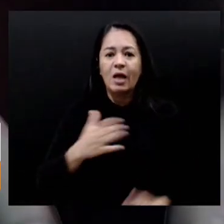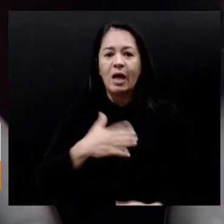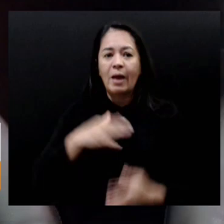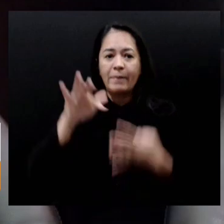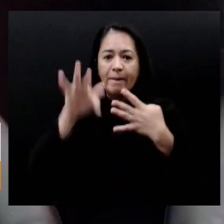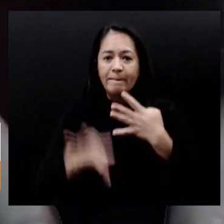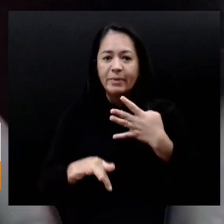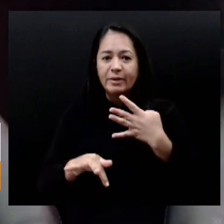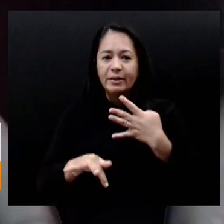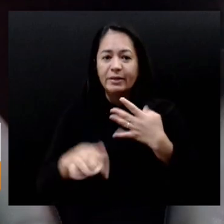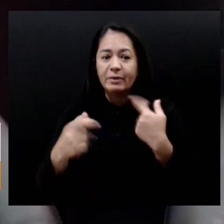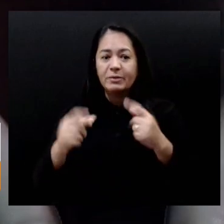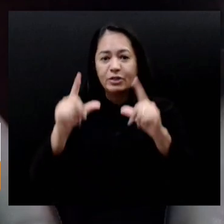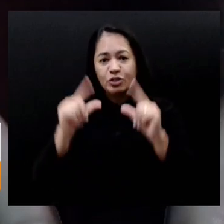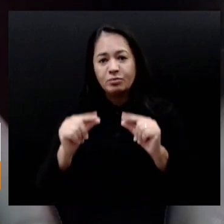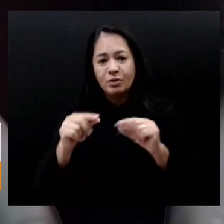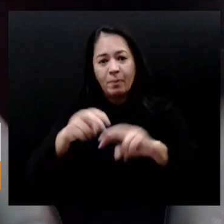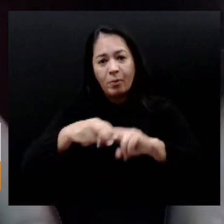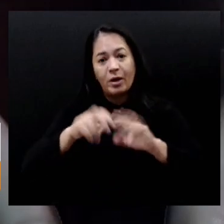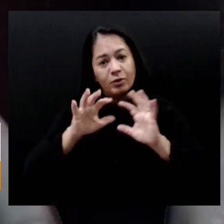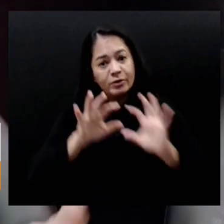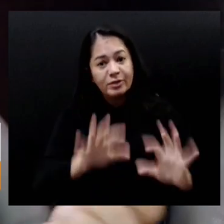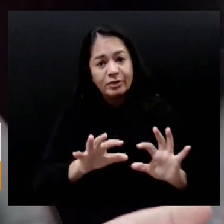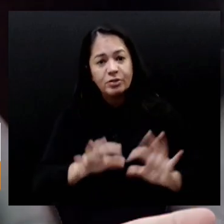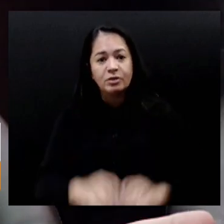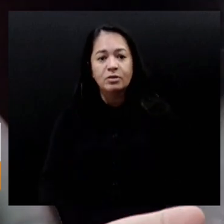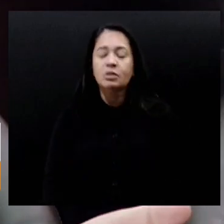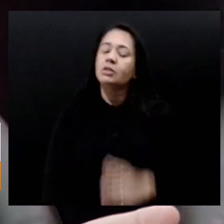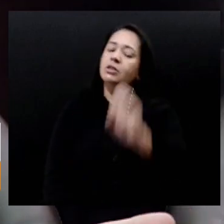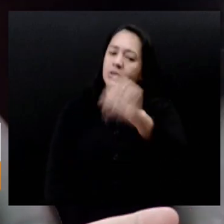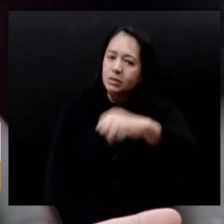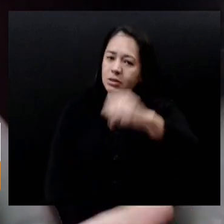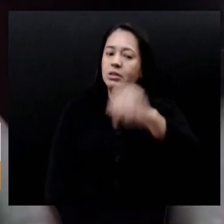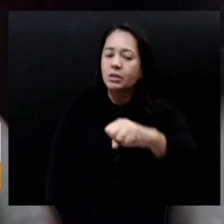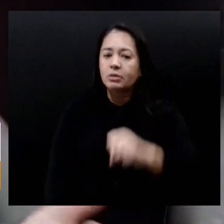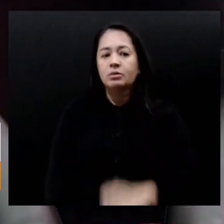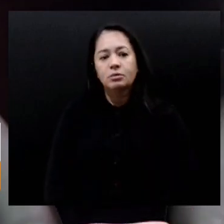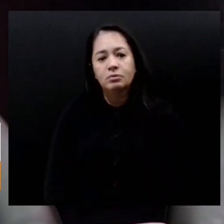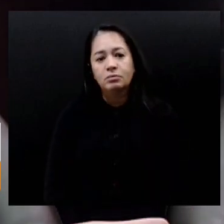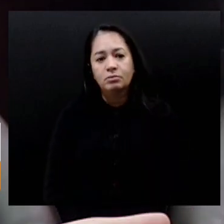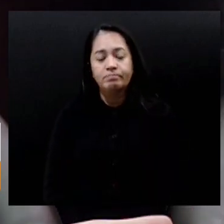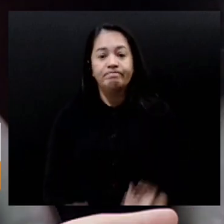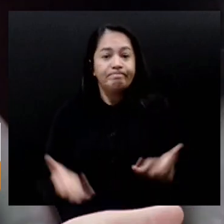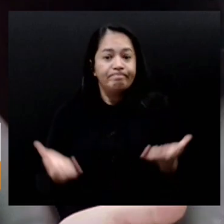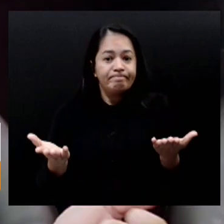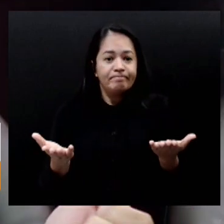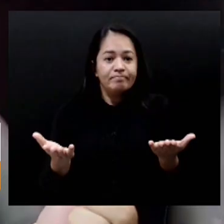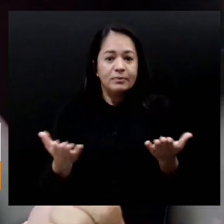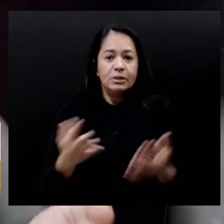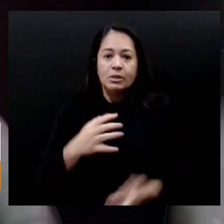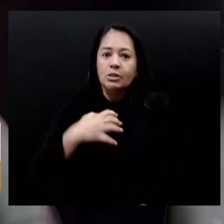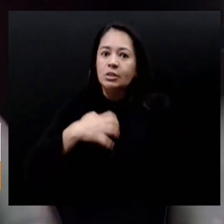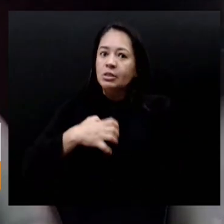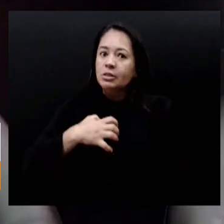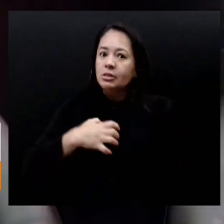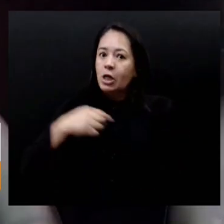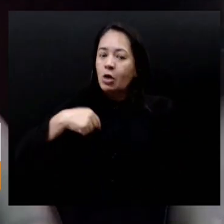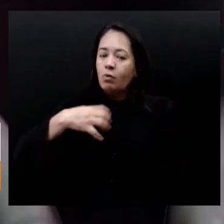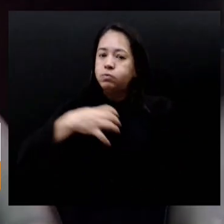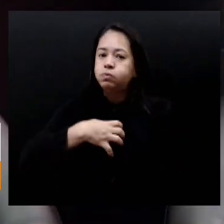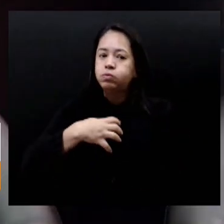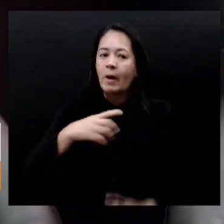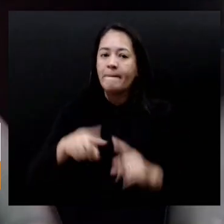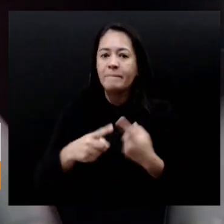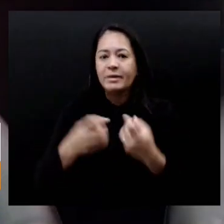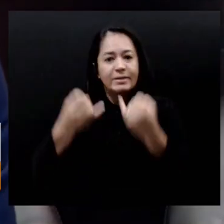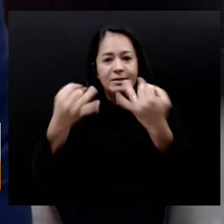esse privilégio. É sério? Sim. Olha só, Então veja, interessante. é uma raiva que eu senti, mas uma Aham. raiva justificada,